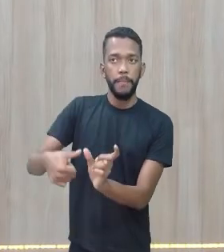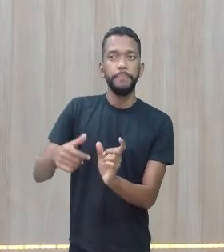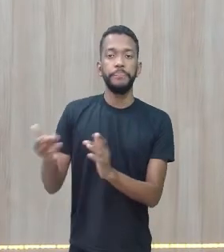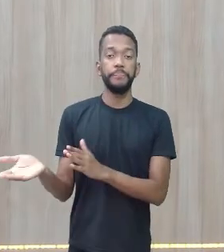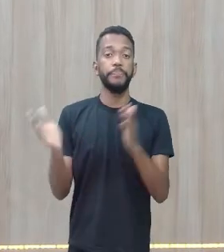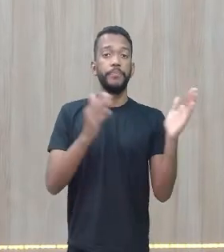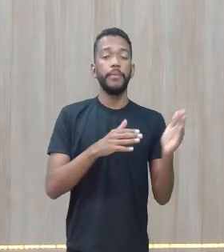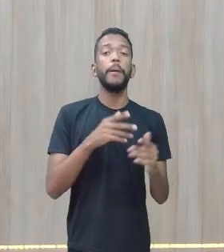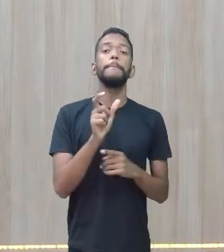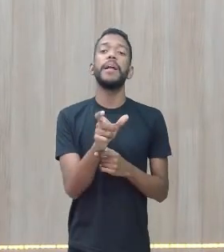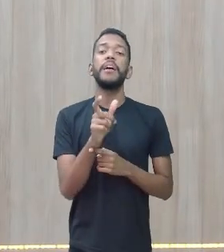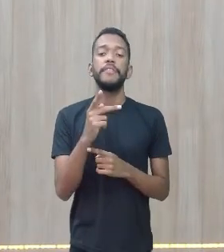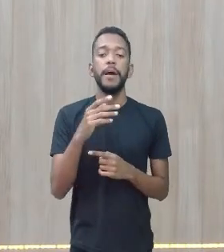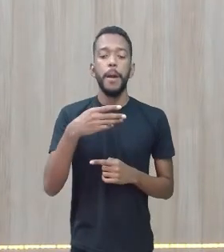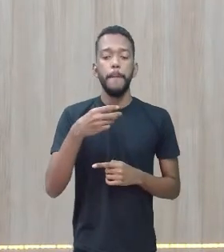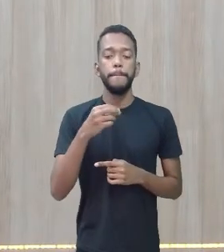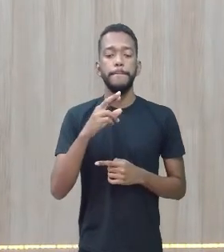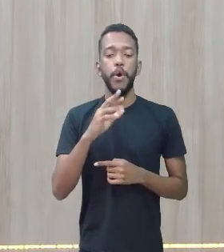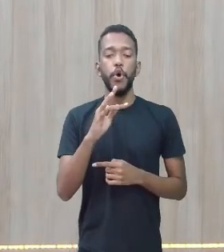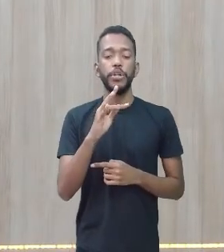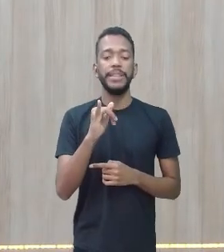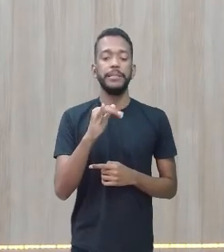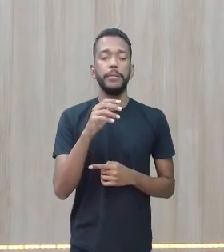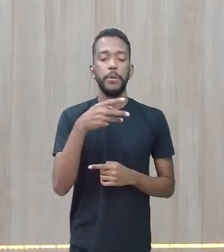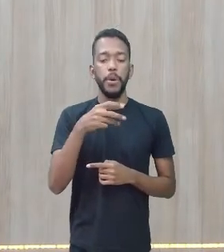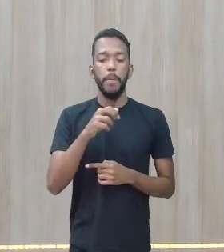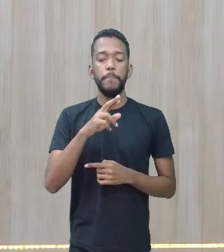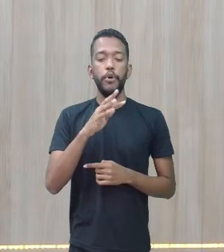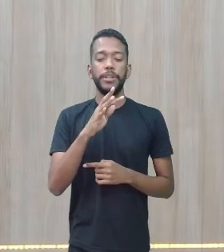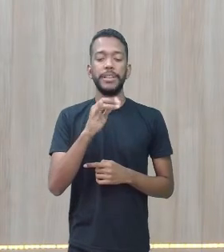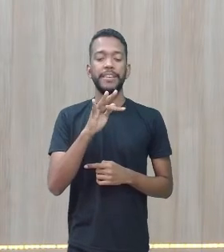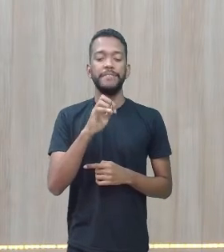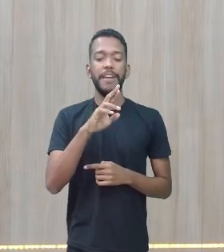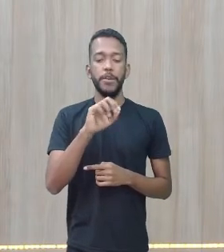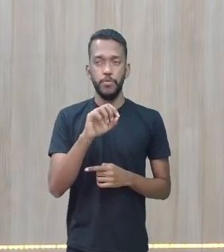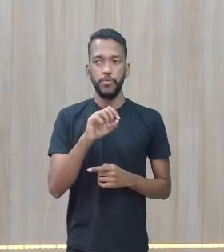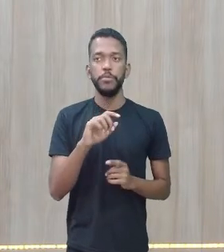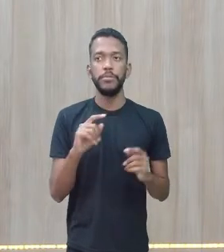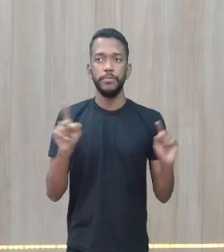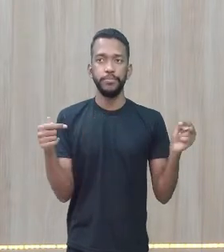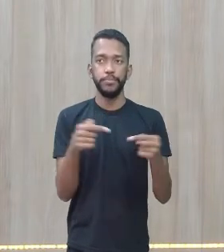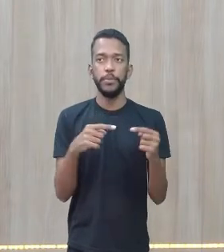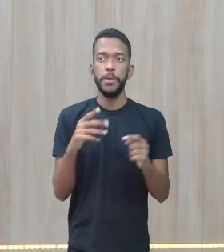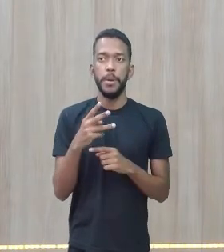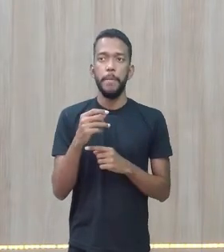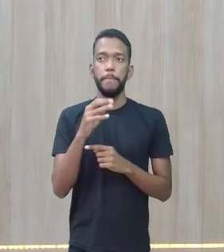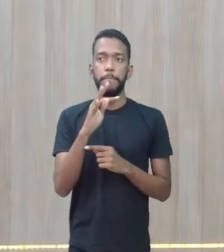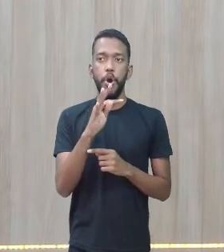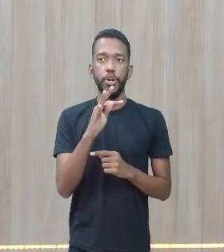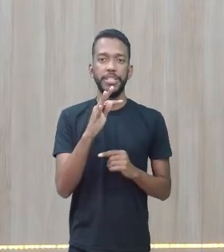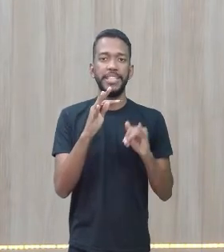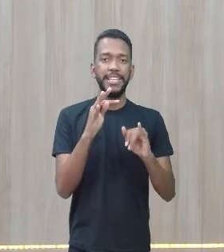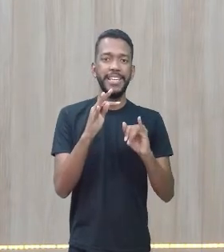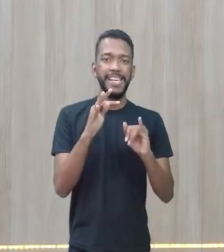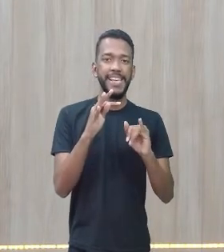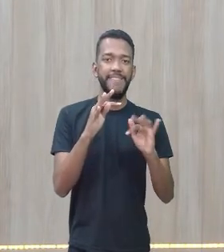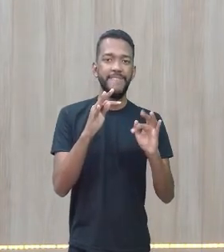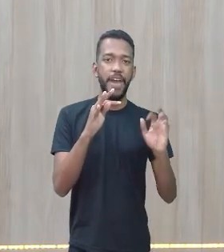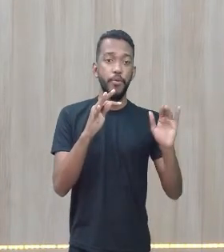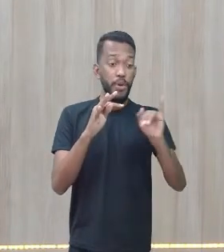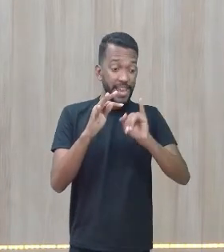mortífero, que é uma palavra derivada da palavra morte, nós temos aqui uma vogal. Então, nós